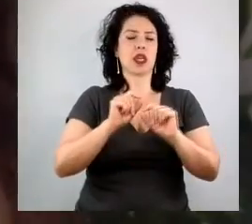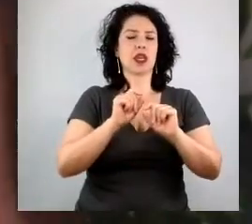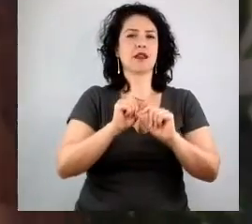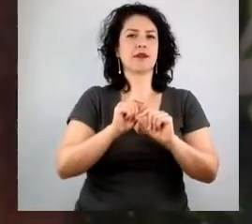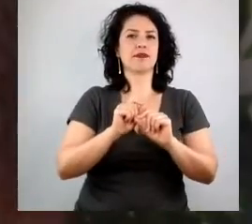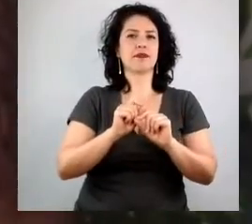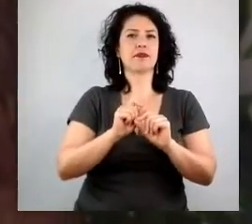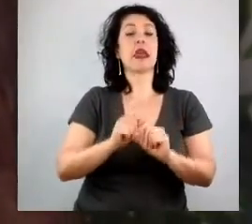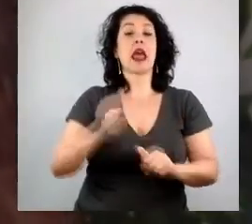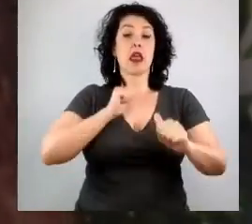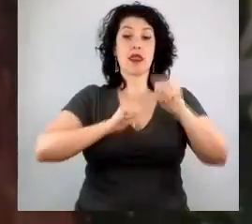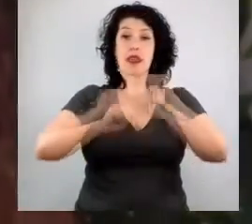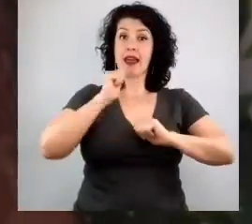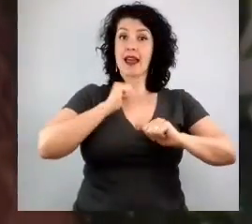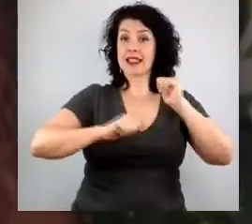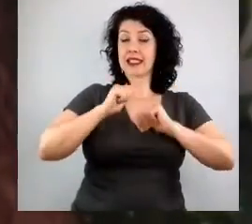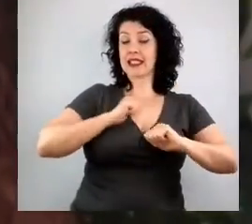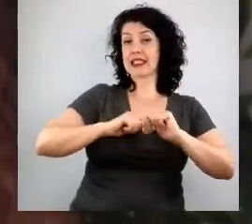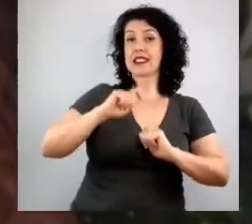de apenas